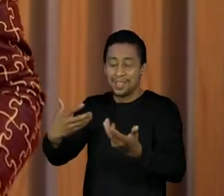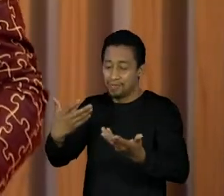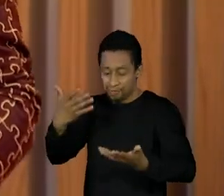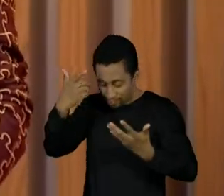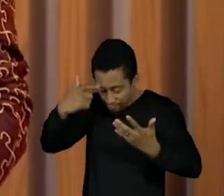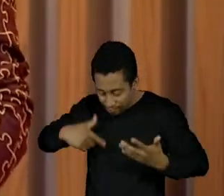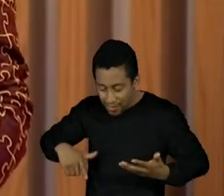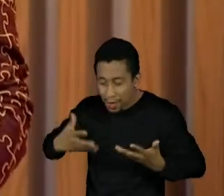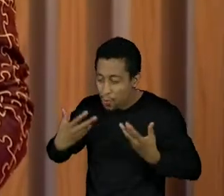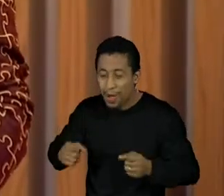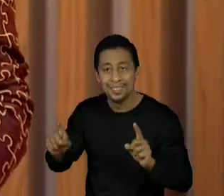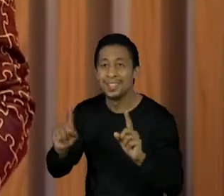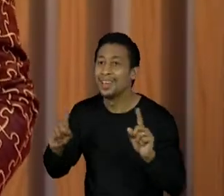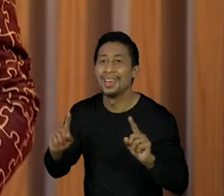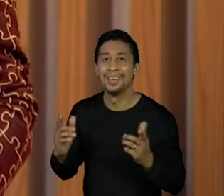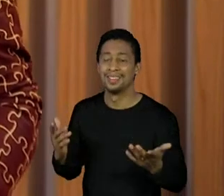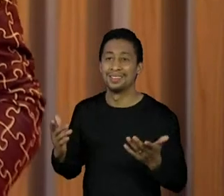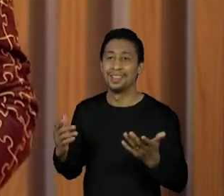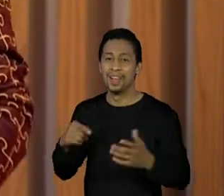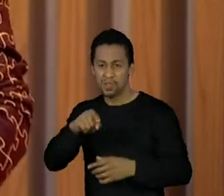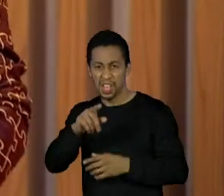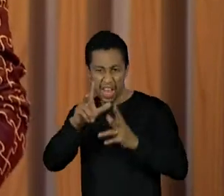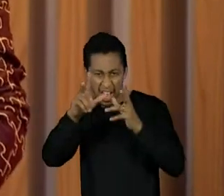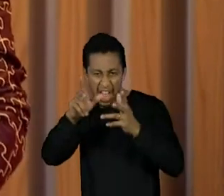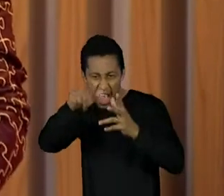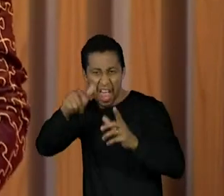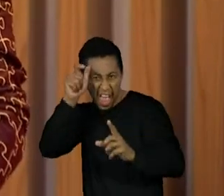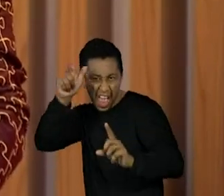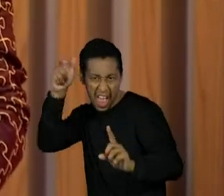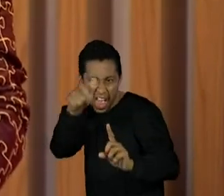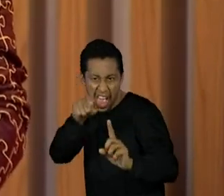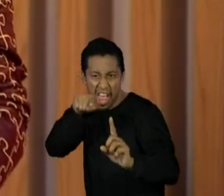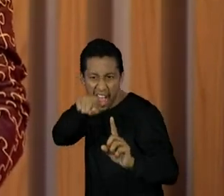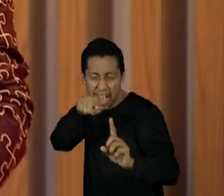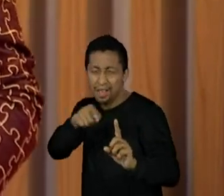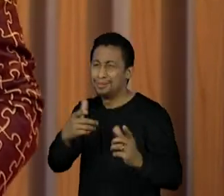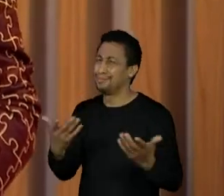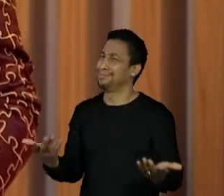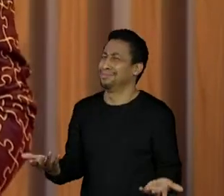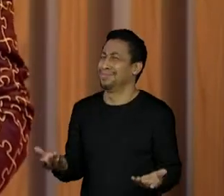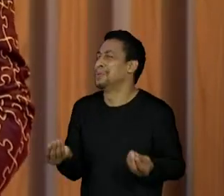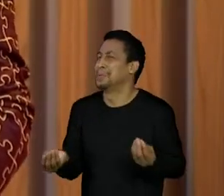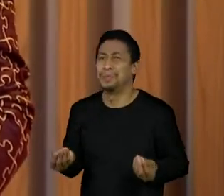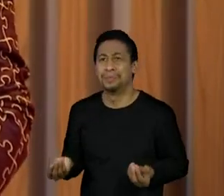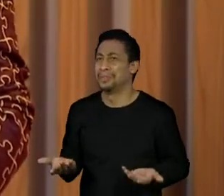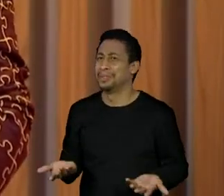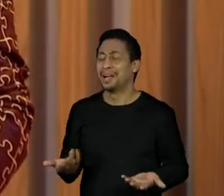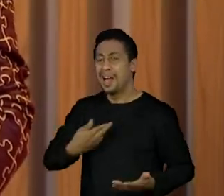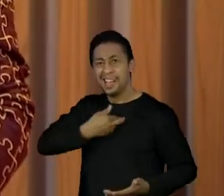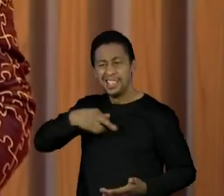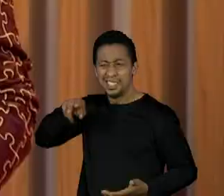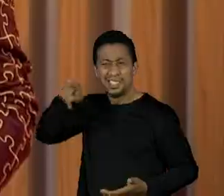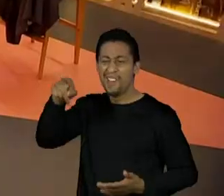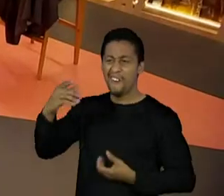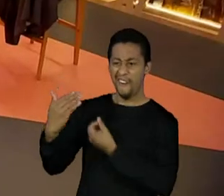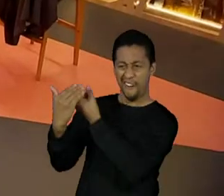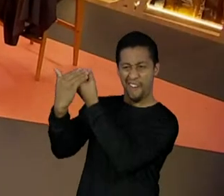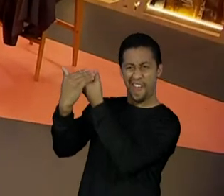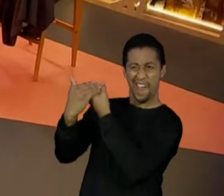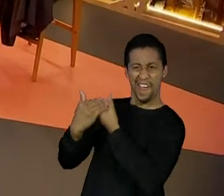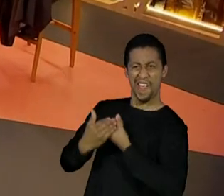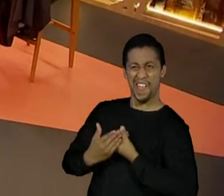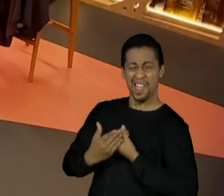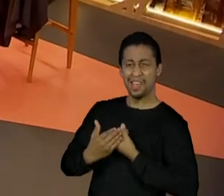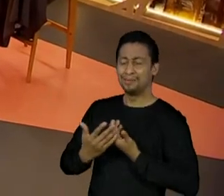que me coloca num lugar de inferior. Quer dizer, uma confissão religiosa de tamanha arrogância que se coloca